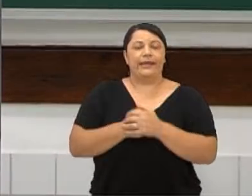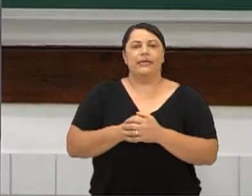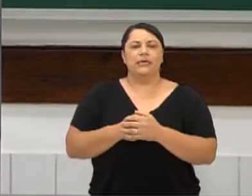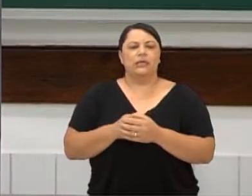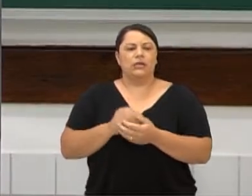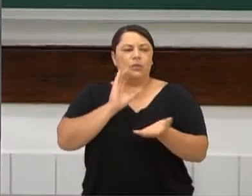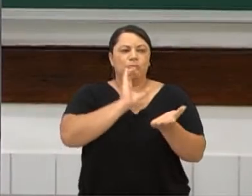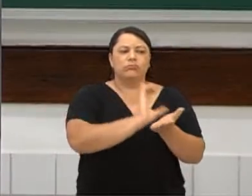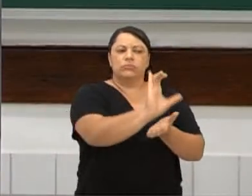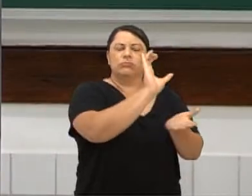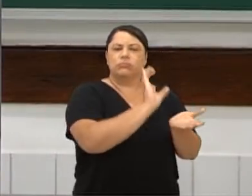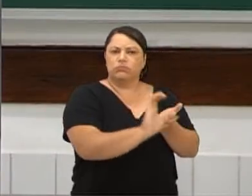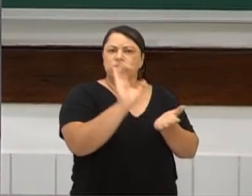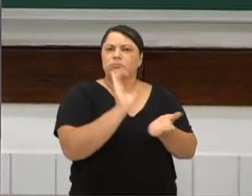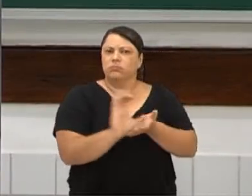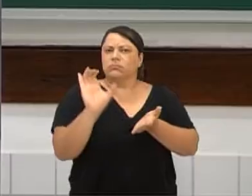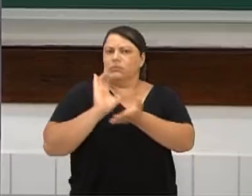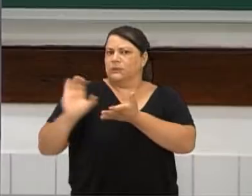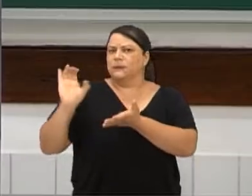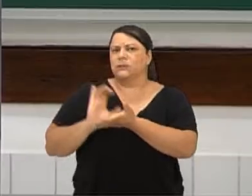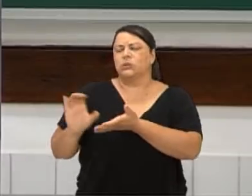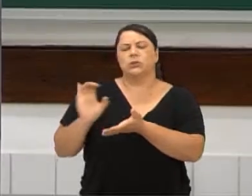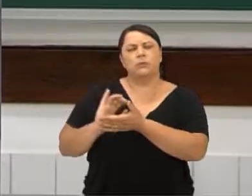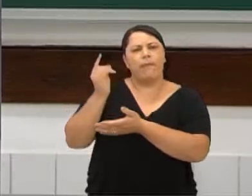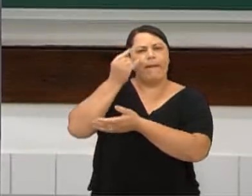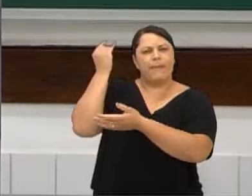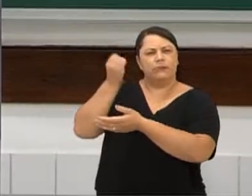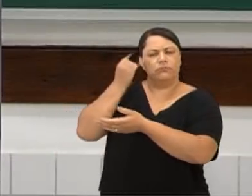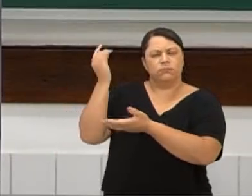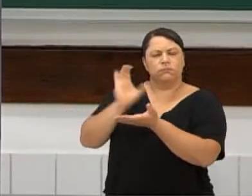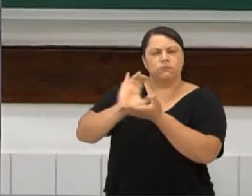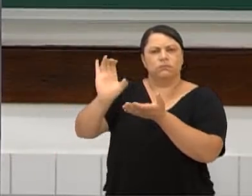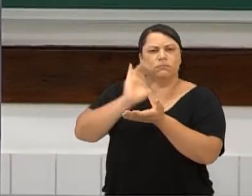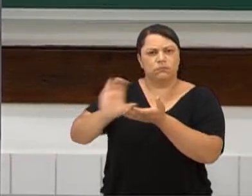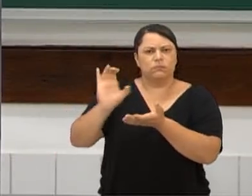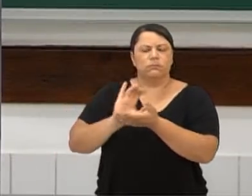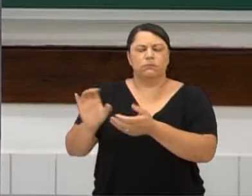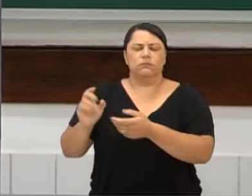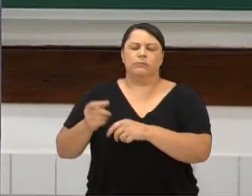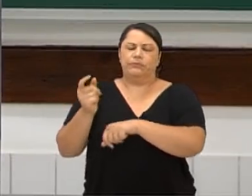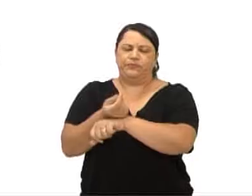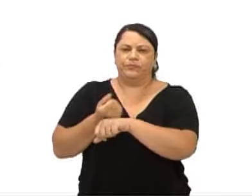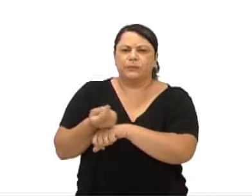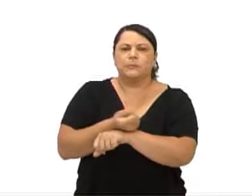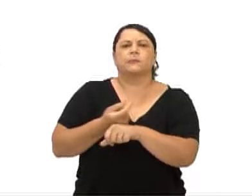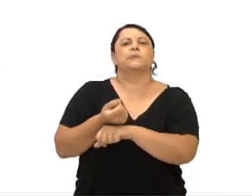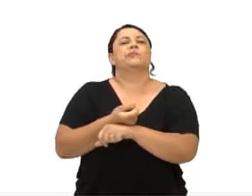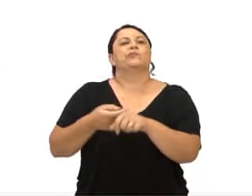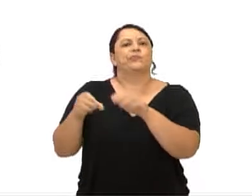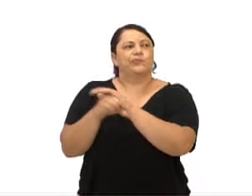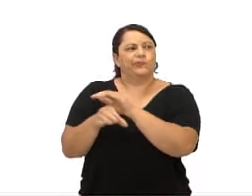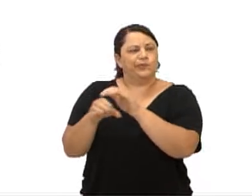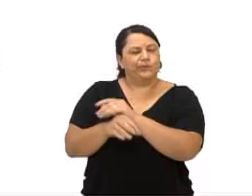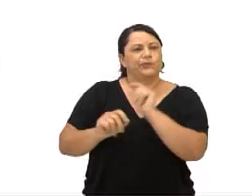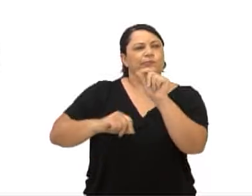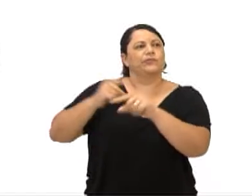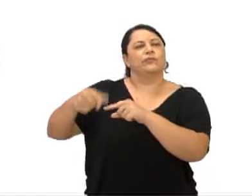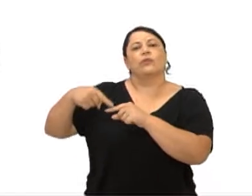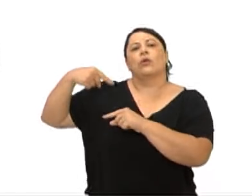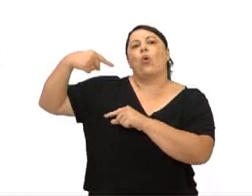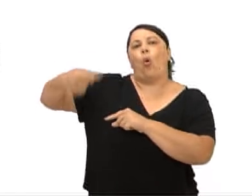dinheiro para gerar ainda mais lucro. Isso é que nós chamamos de investimento de capital. Outro motivo,